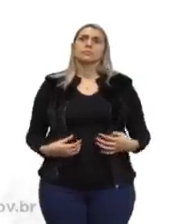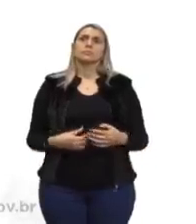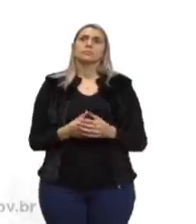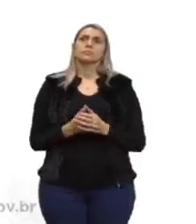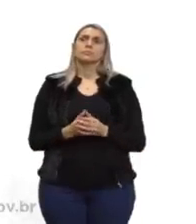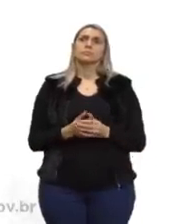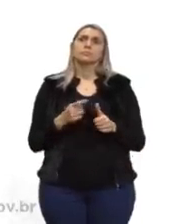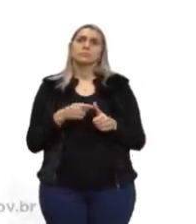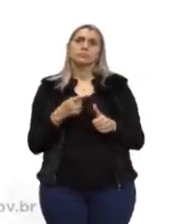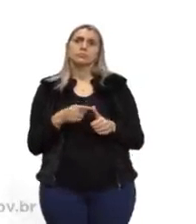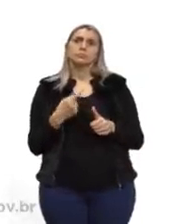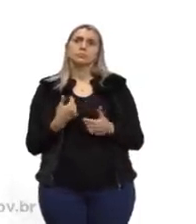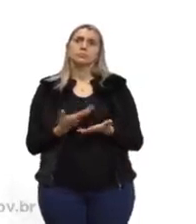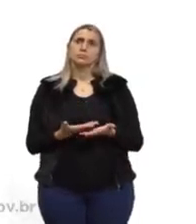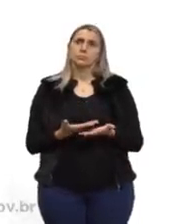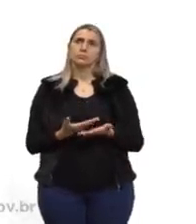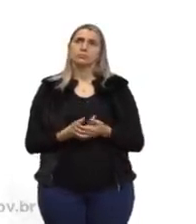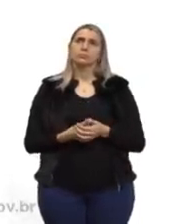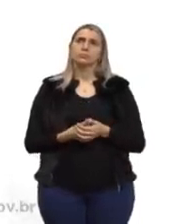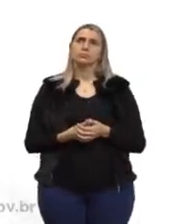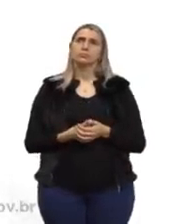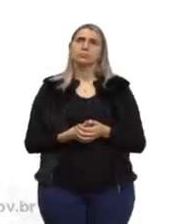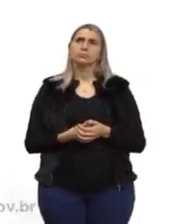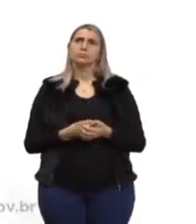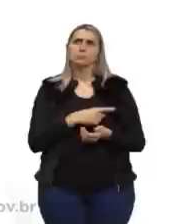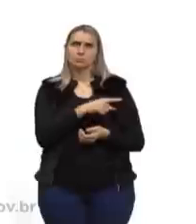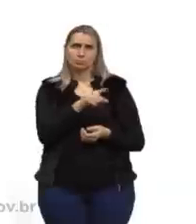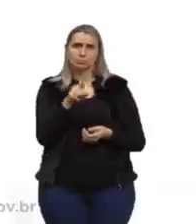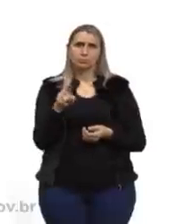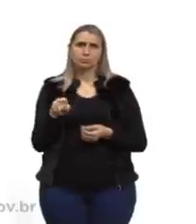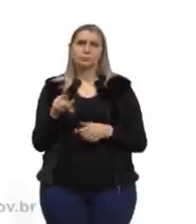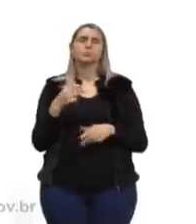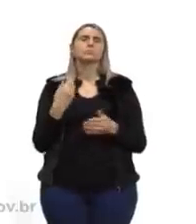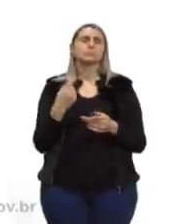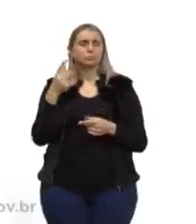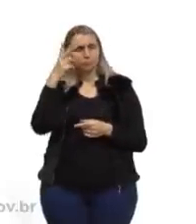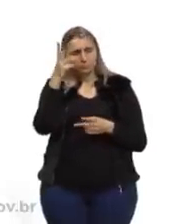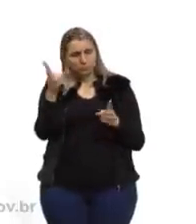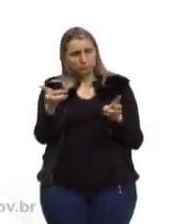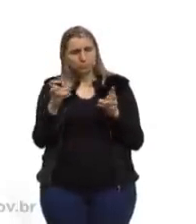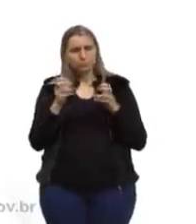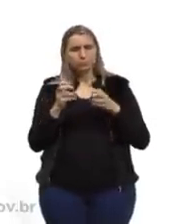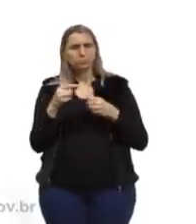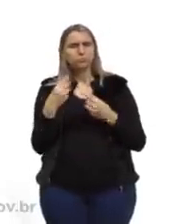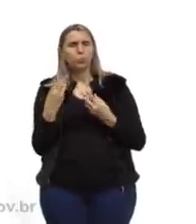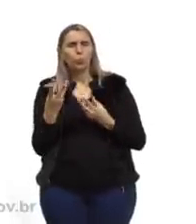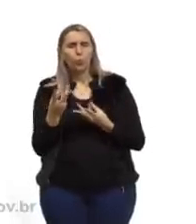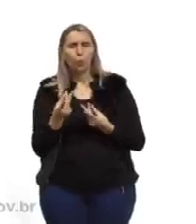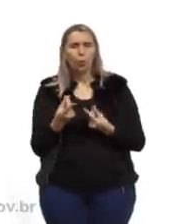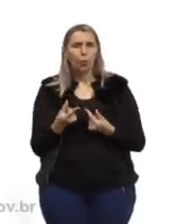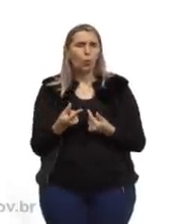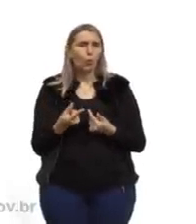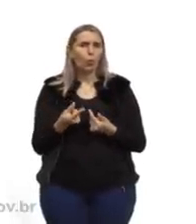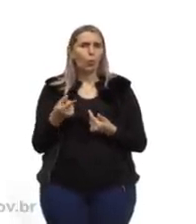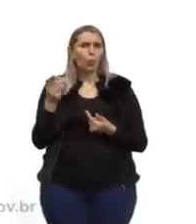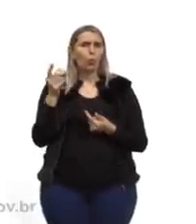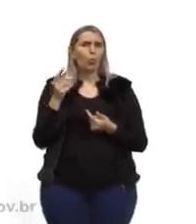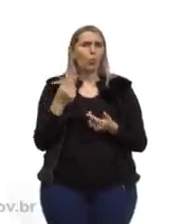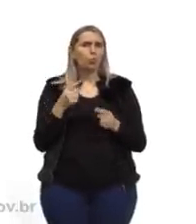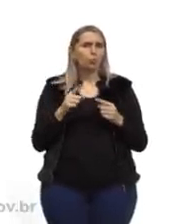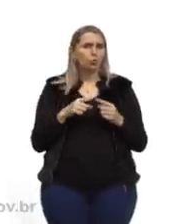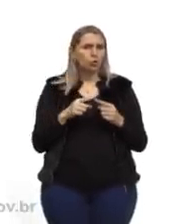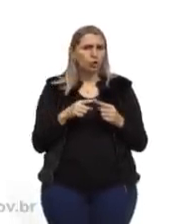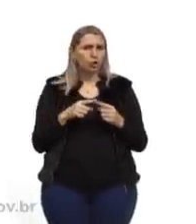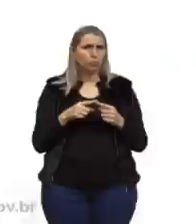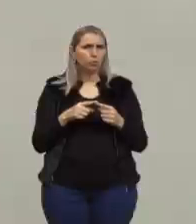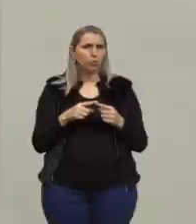Primeira situação. E aí vocês também vão perceber que muitas situações, o estilo